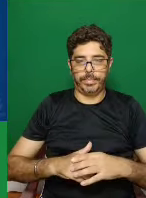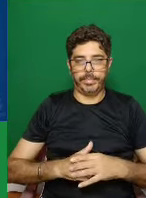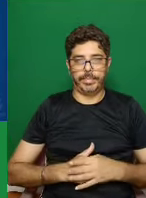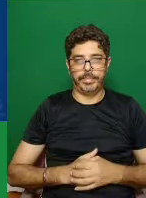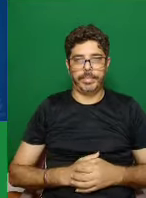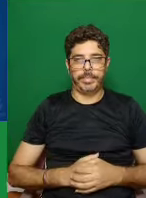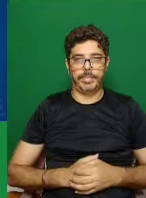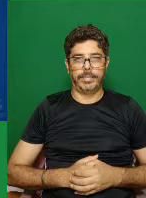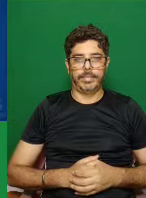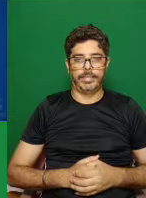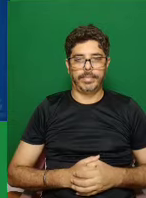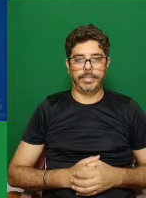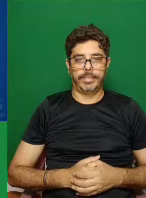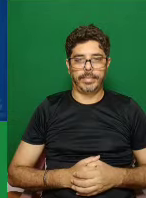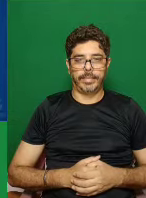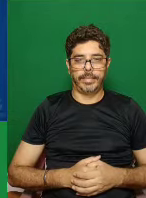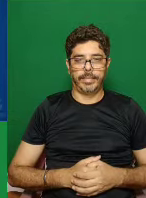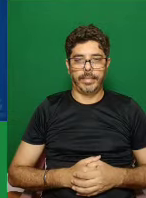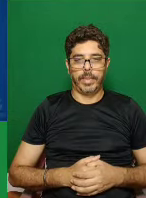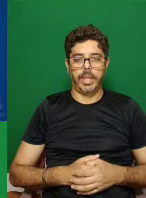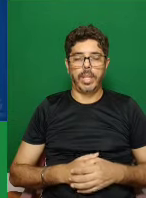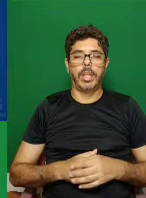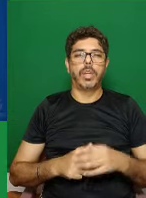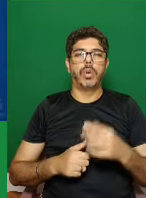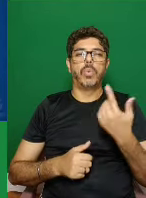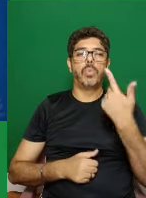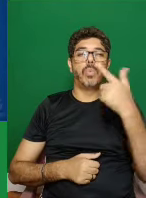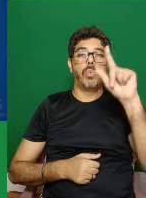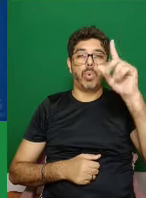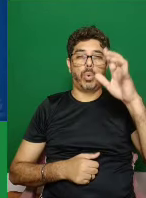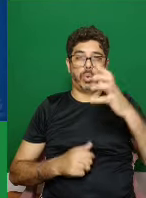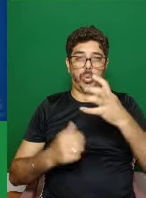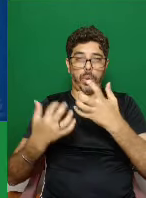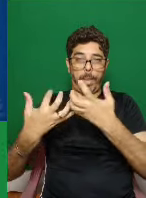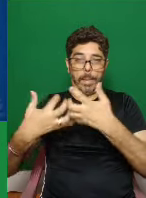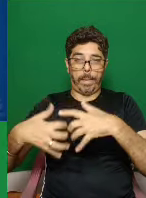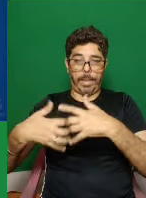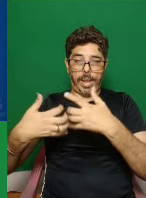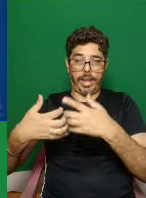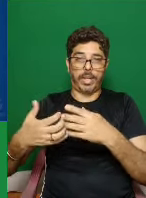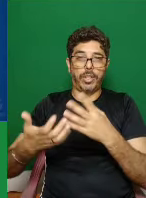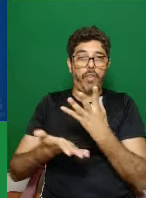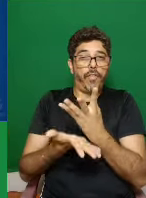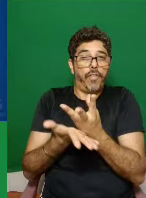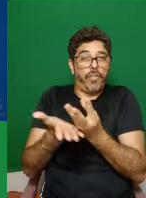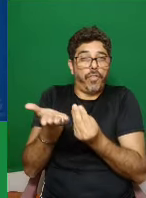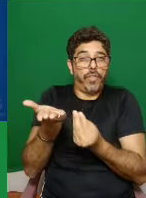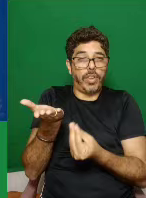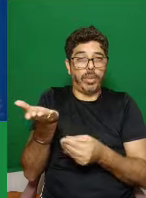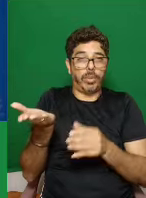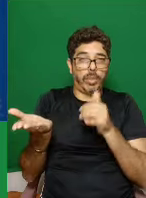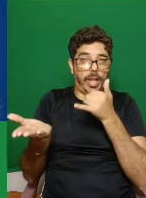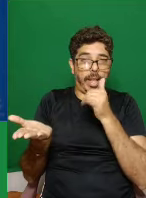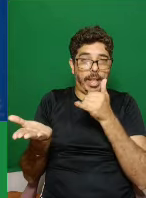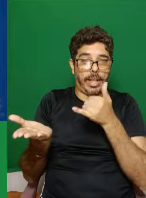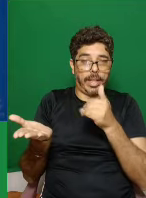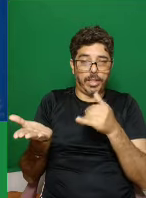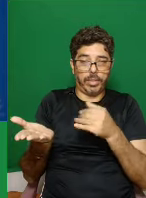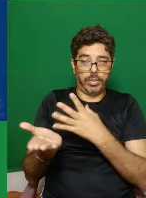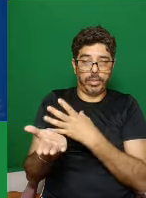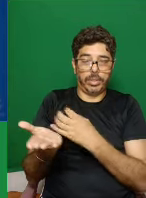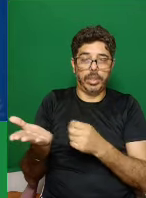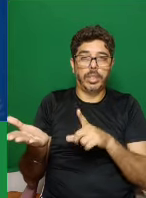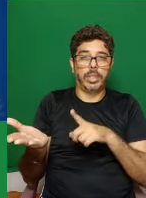Um precipitador eletrostático ou filtro de ar eletrostático é um equipamento de controle de poluição em fábricas que